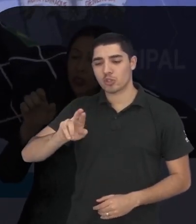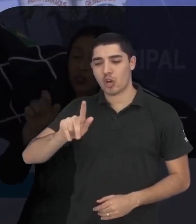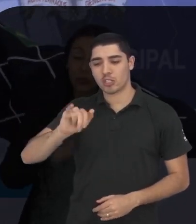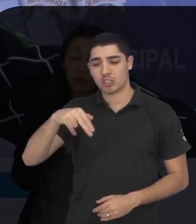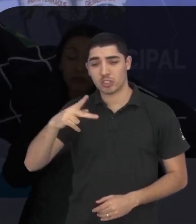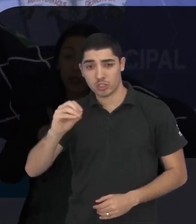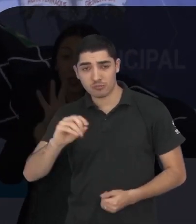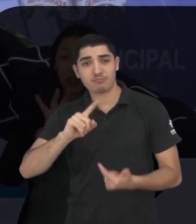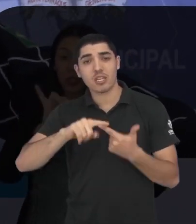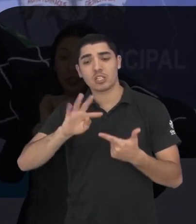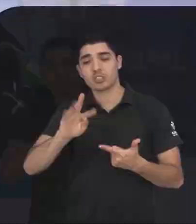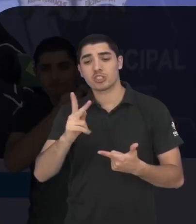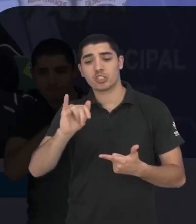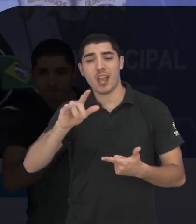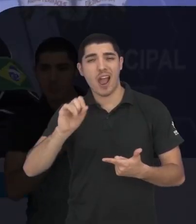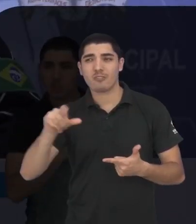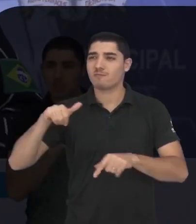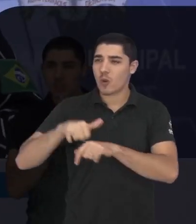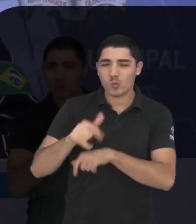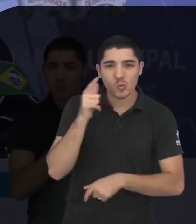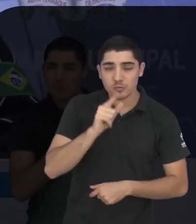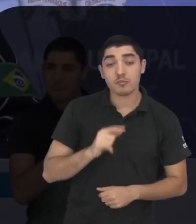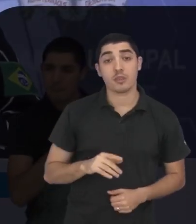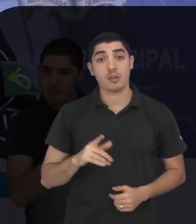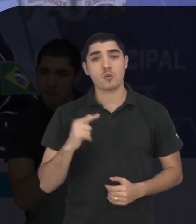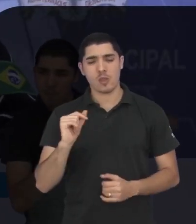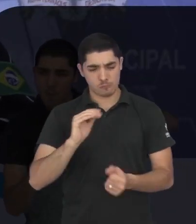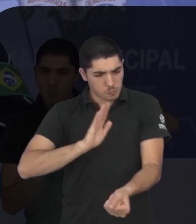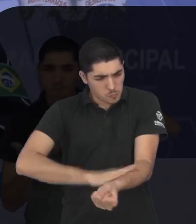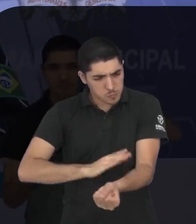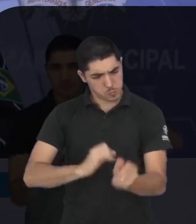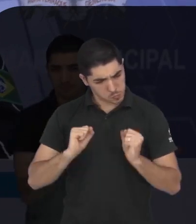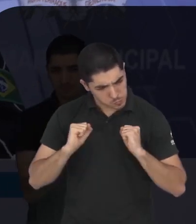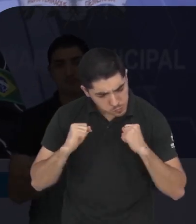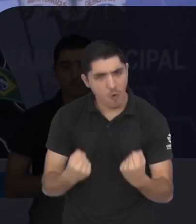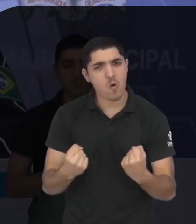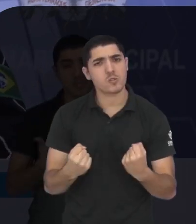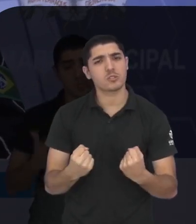e adolescentes. Essa renovação ela é muito importante, né? E ela é muito